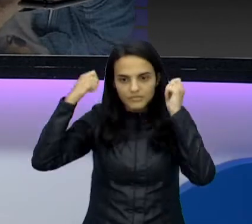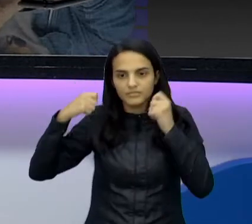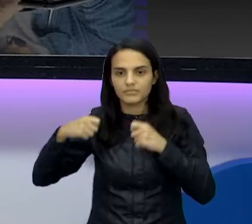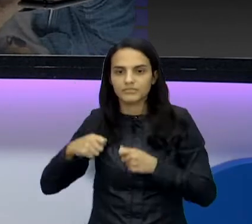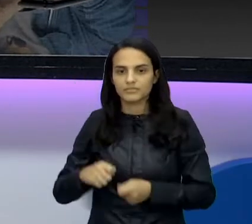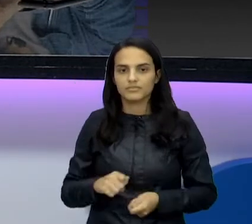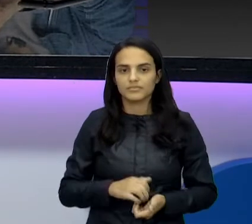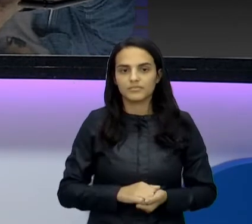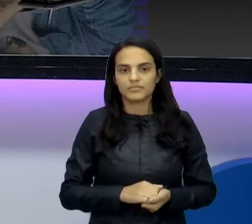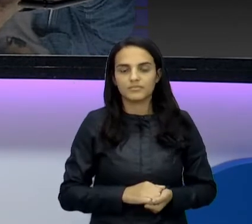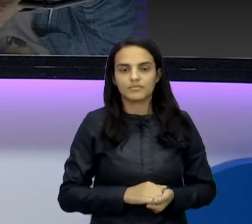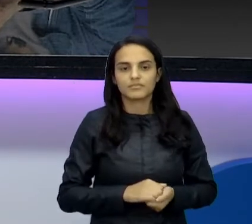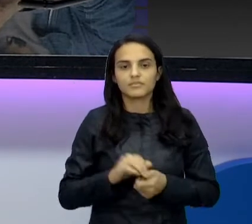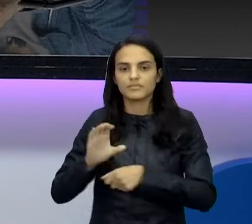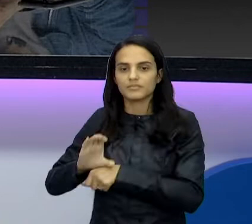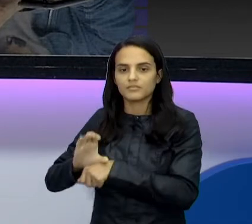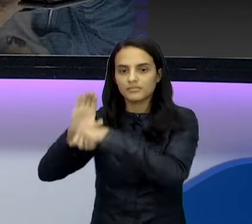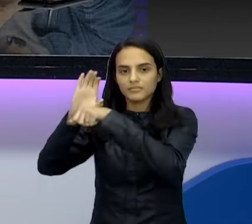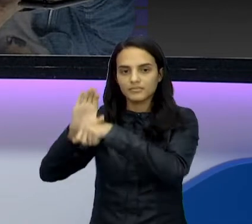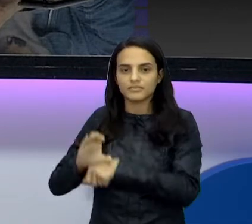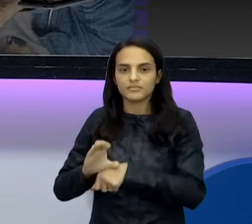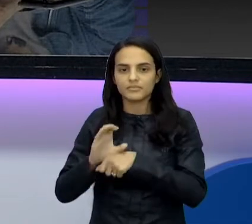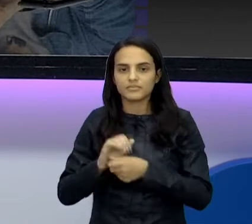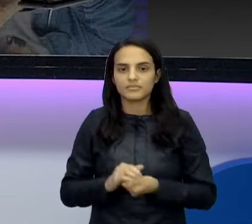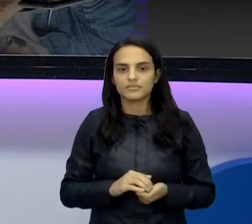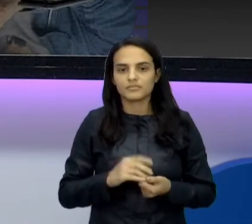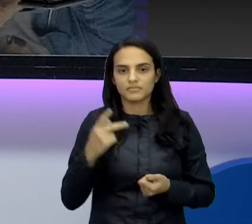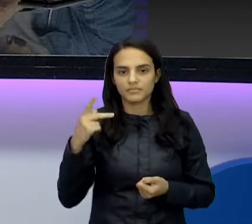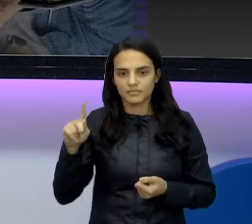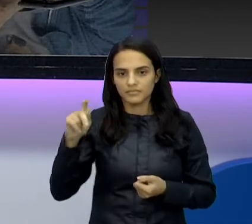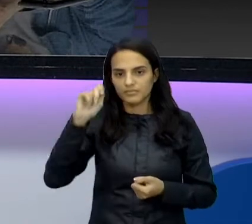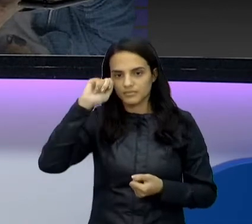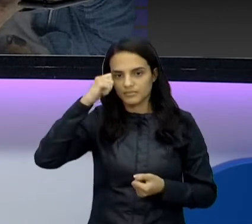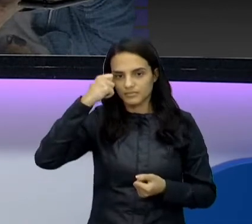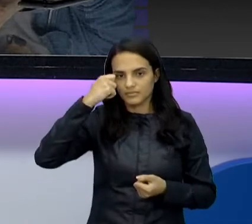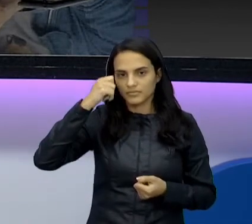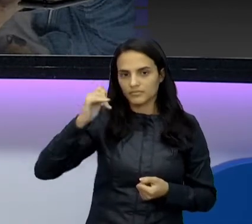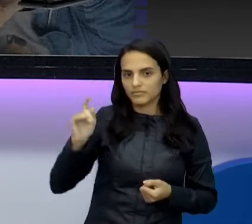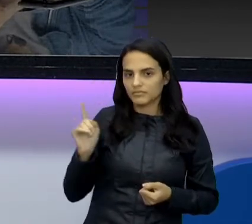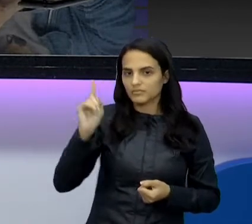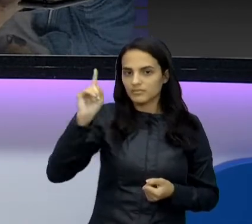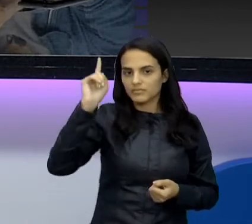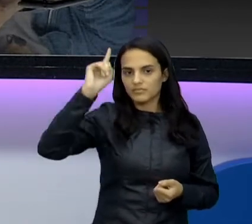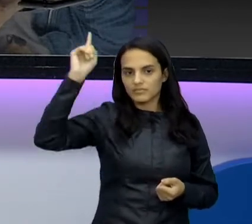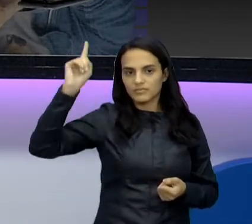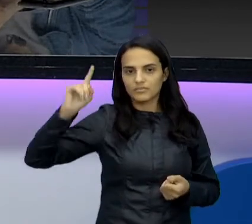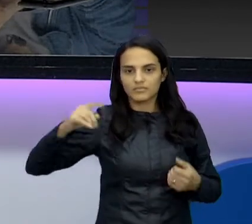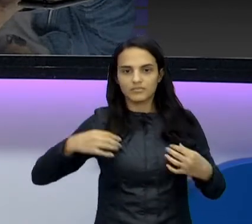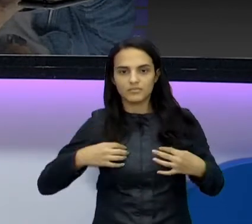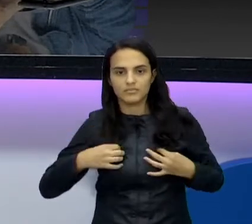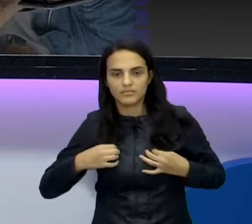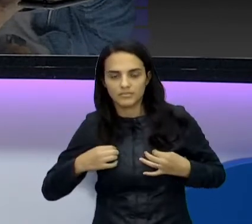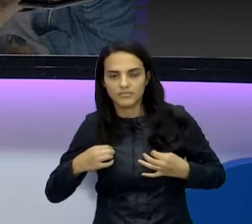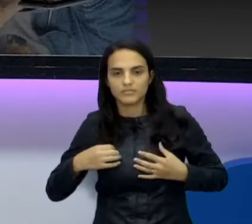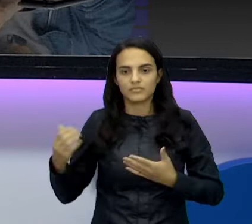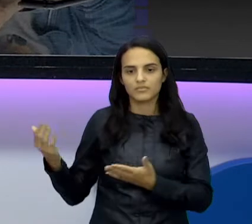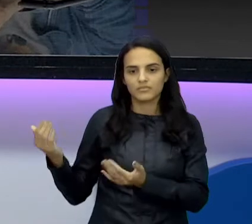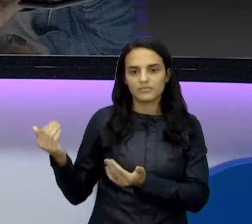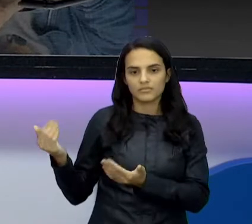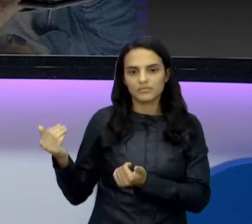e a coordenação, ele era negro, alto, aquelas roupas de adolescente, Sim.